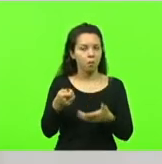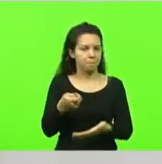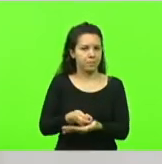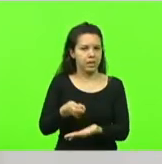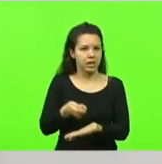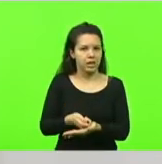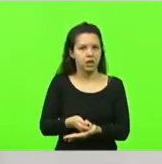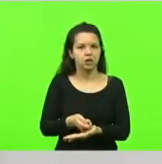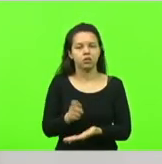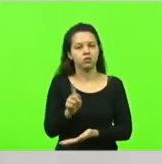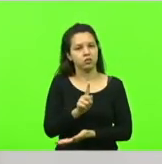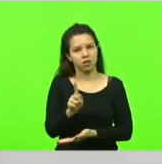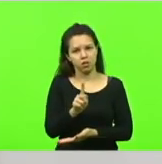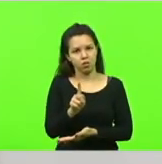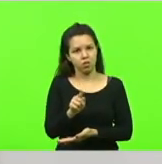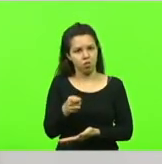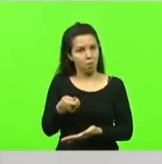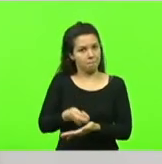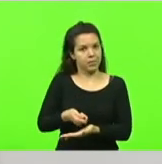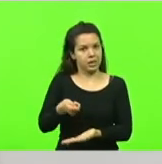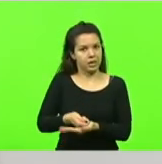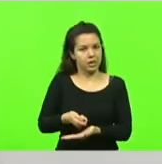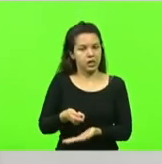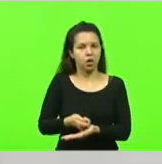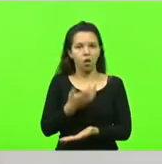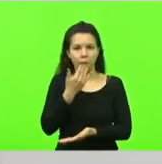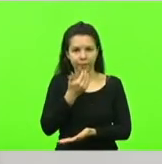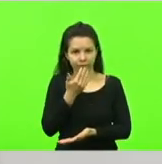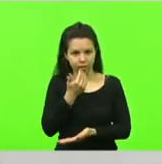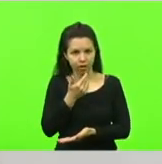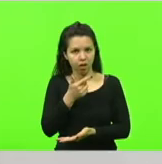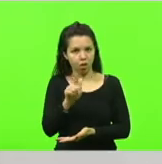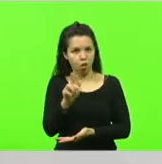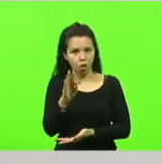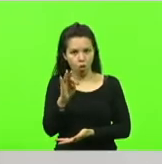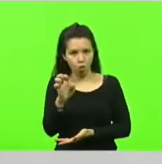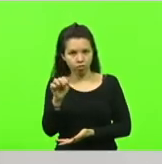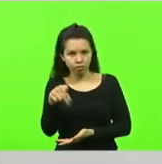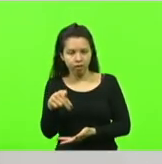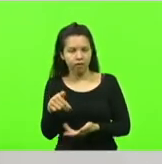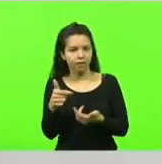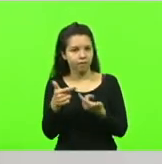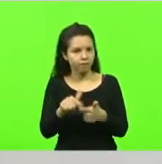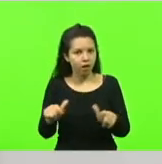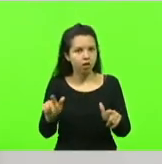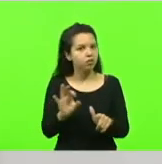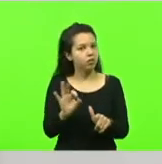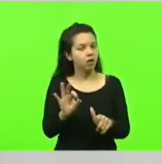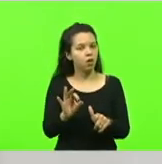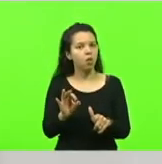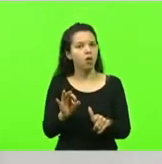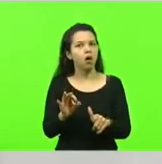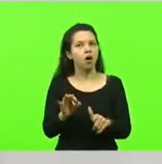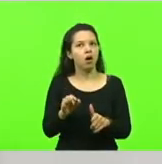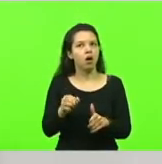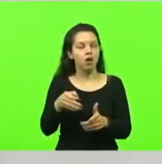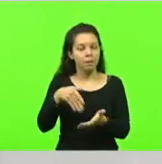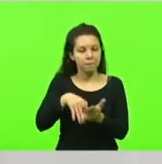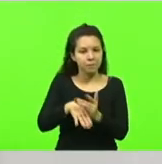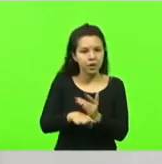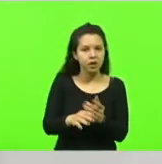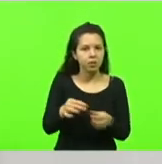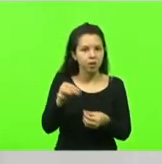obriga o estabelecimento a ter uma comida sem glúten. O que ele pede é o seguinte, imprima na impressora, tem